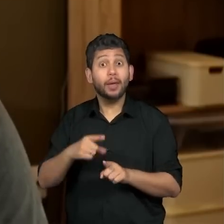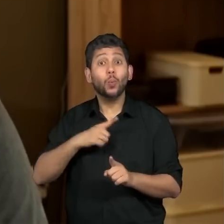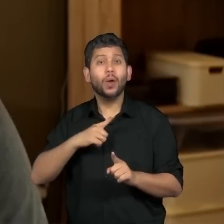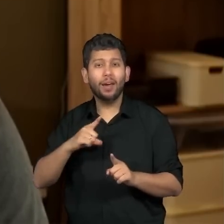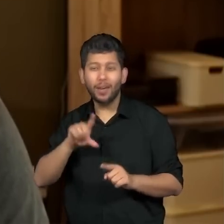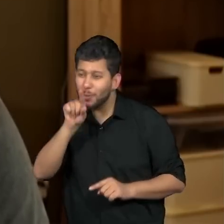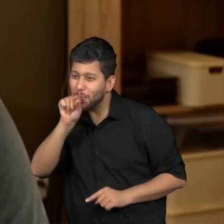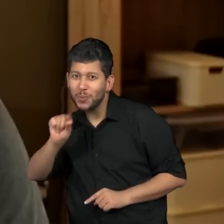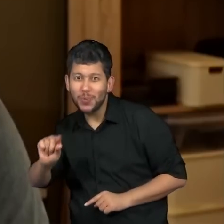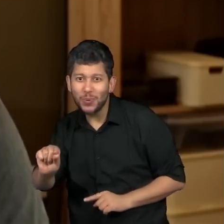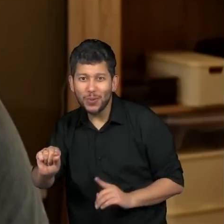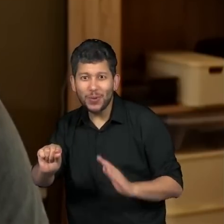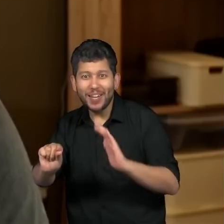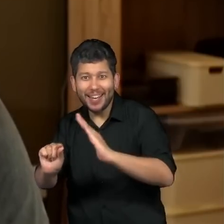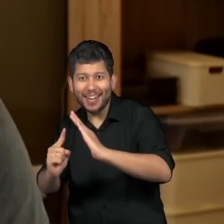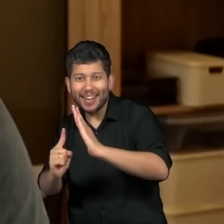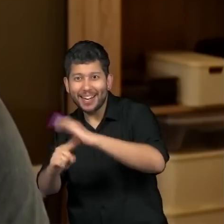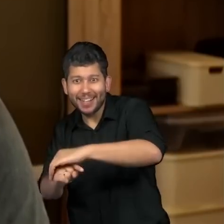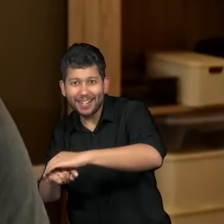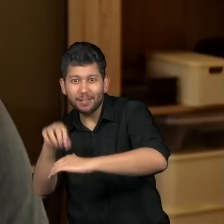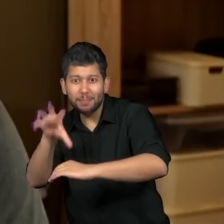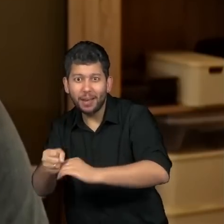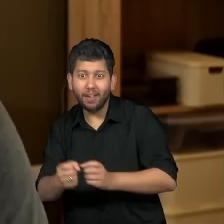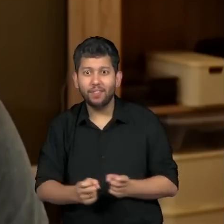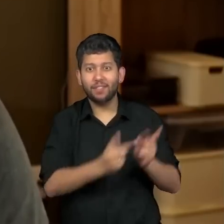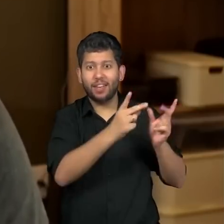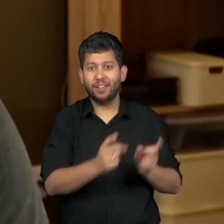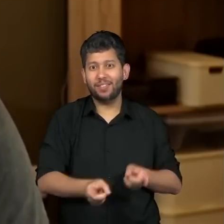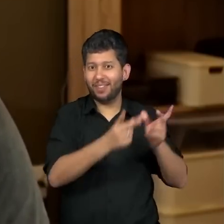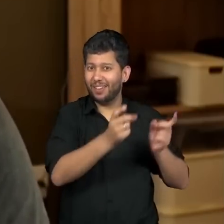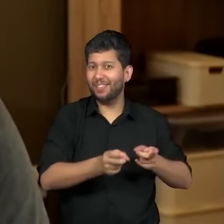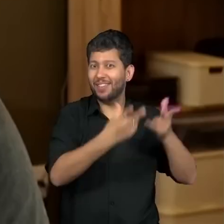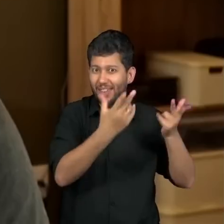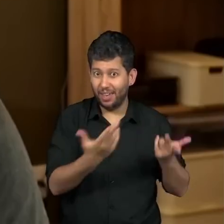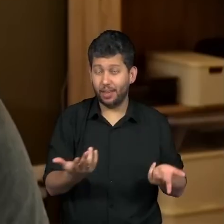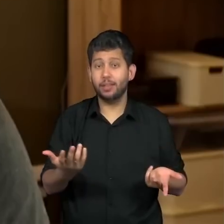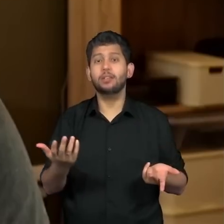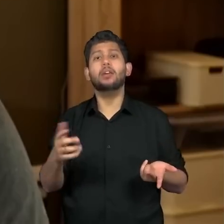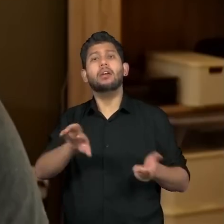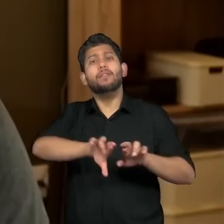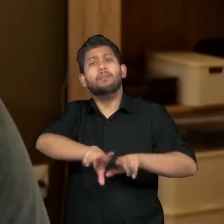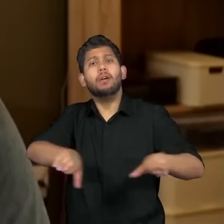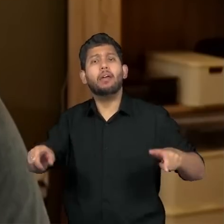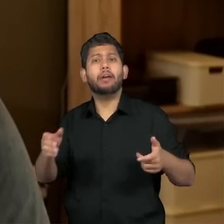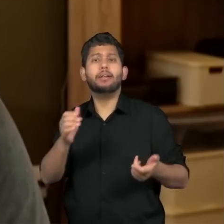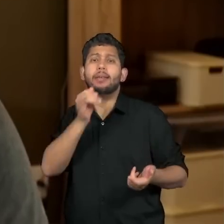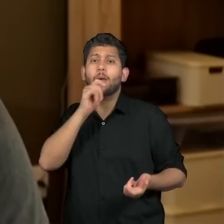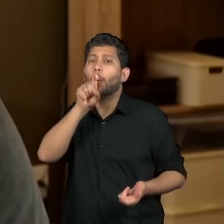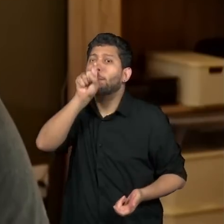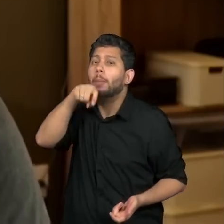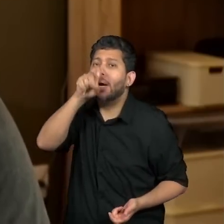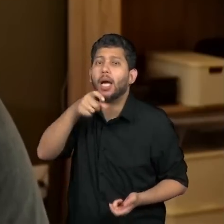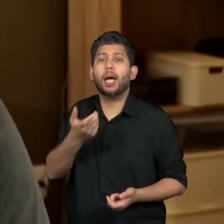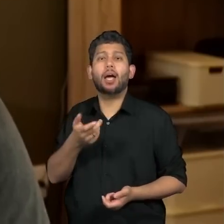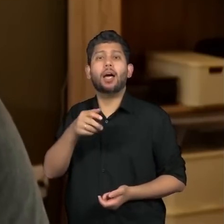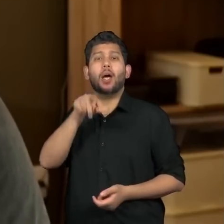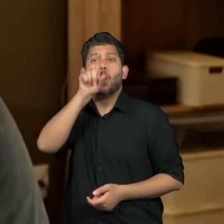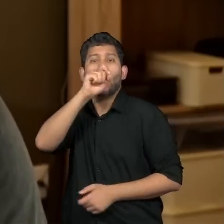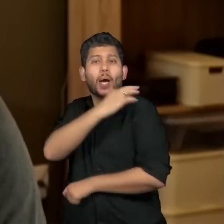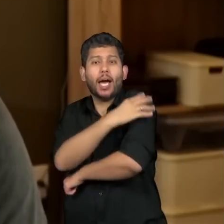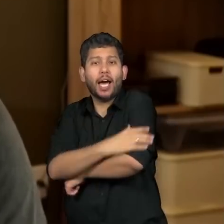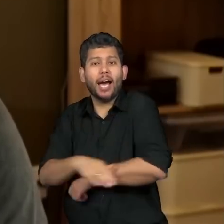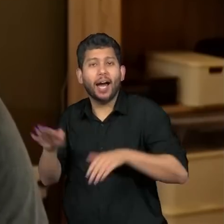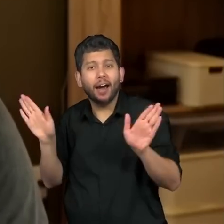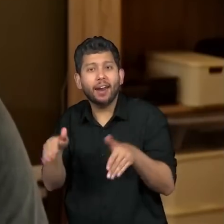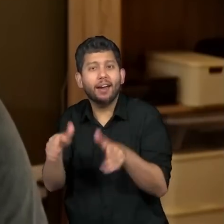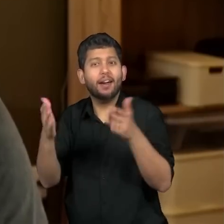animais silvestres, principalmente envolvendo pistacídeos, né? Papagaios, araras e também passeriformes,